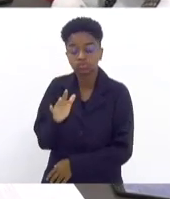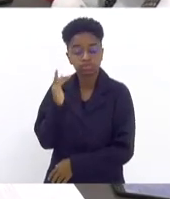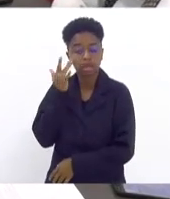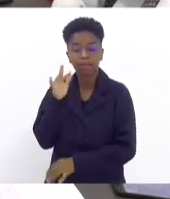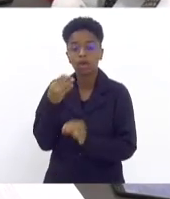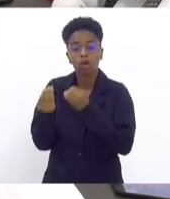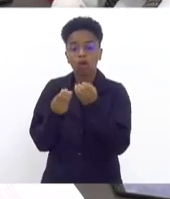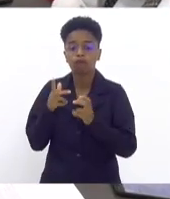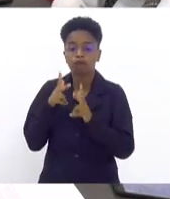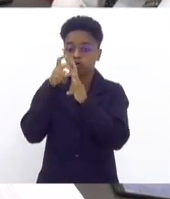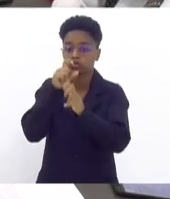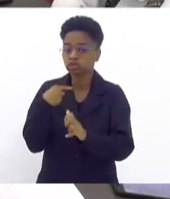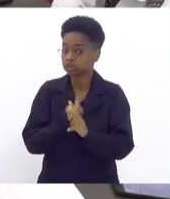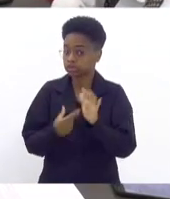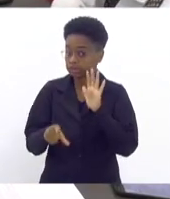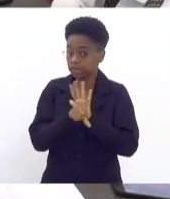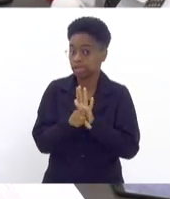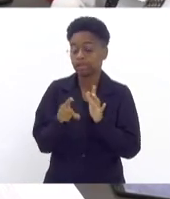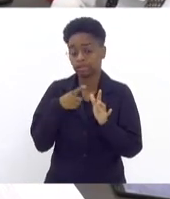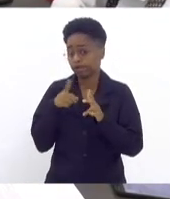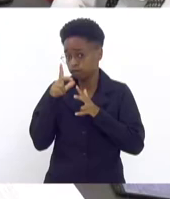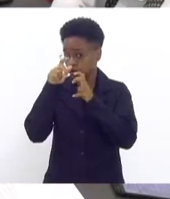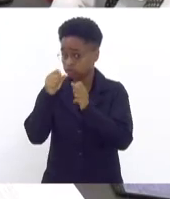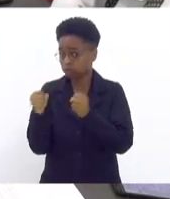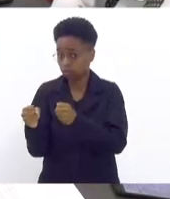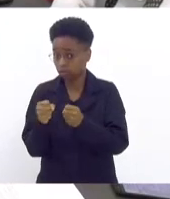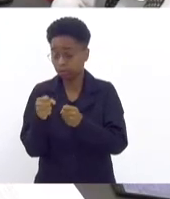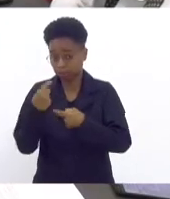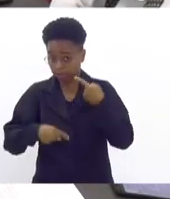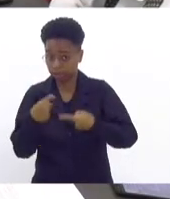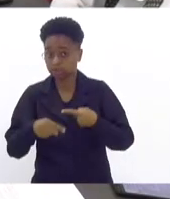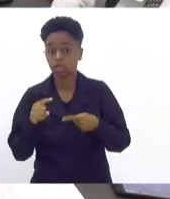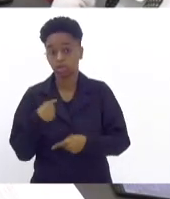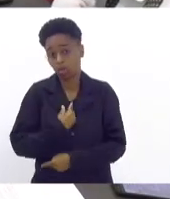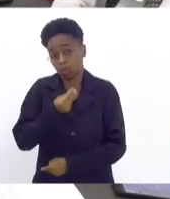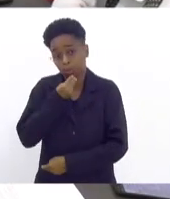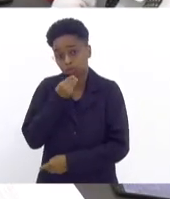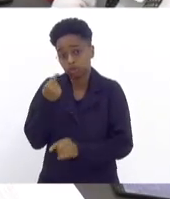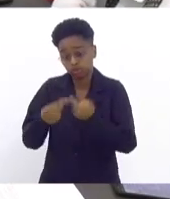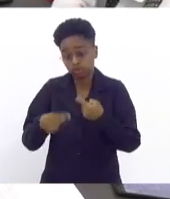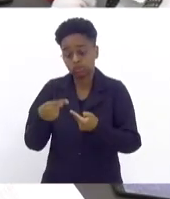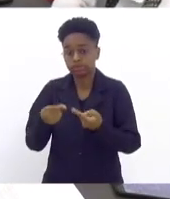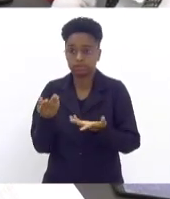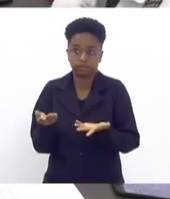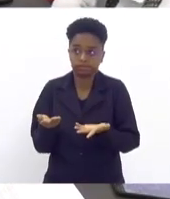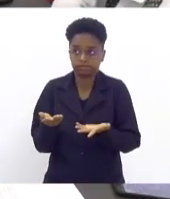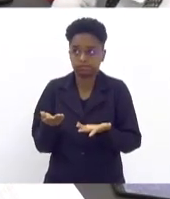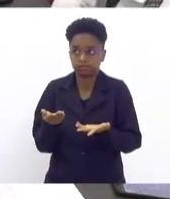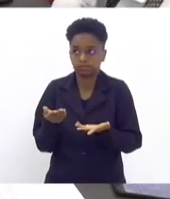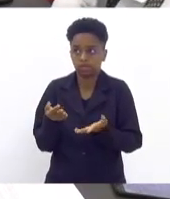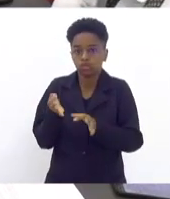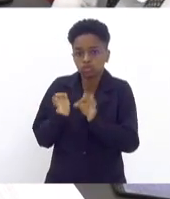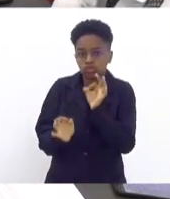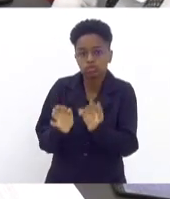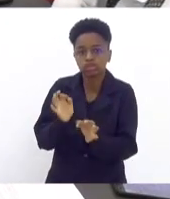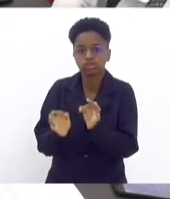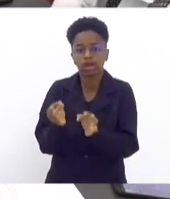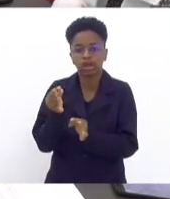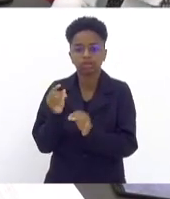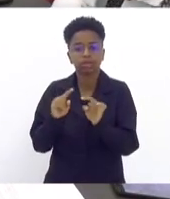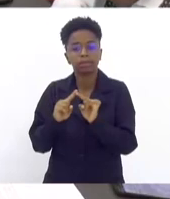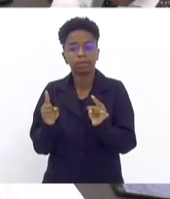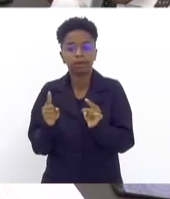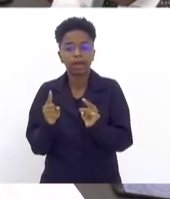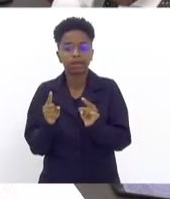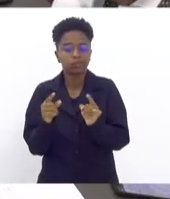força política, né? Bom. Eles poderiam estar discutindo isso lá no judiciário, não resolveram cumprir